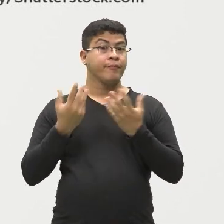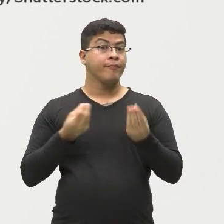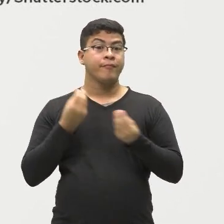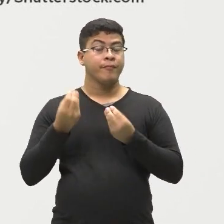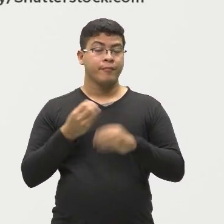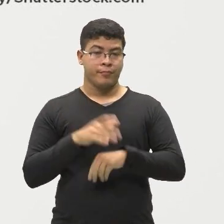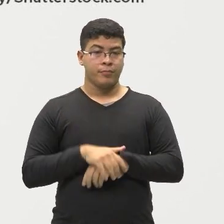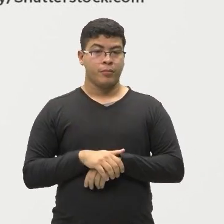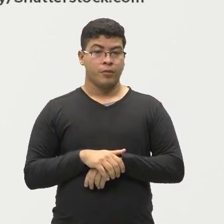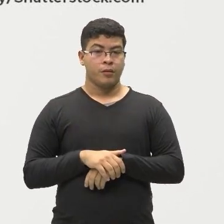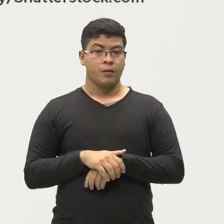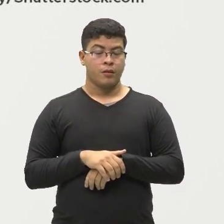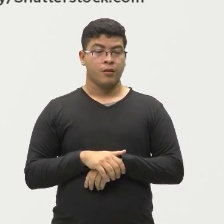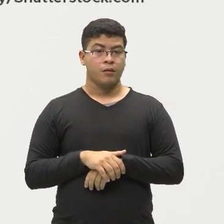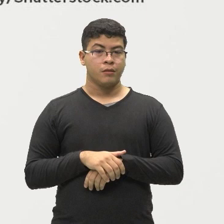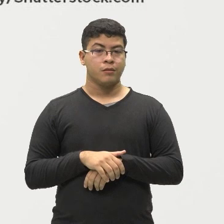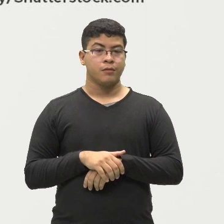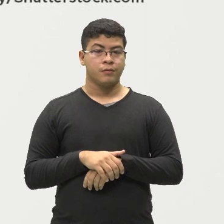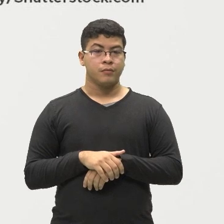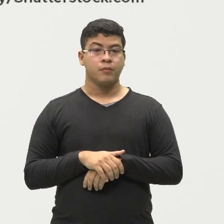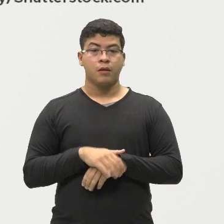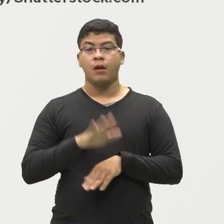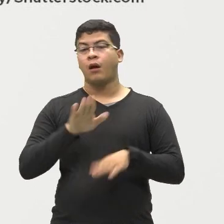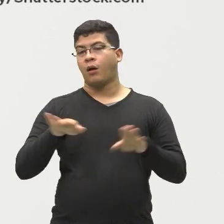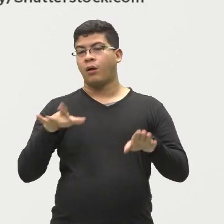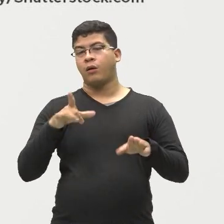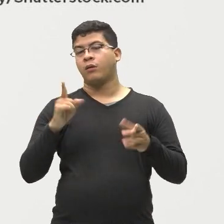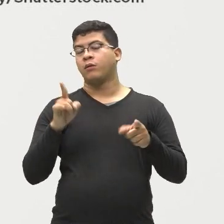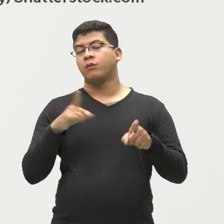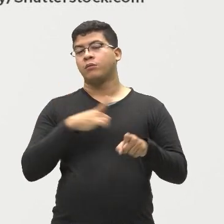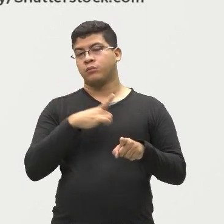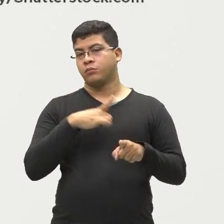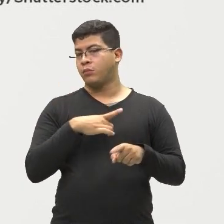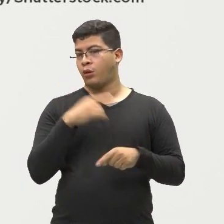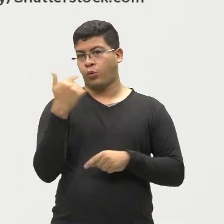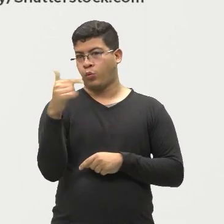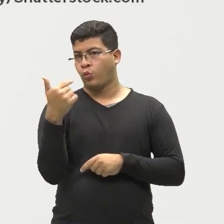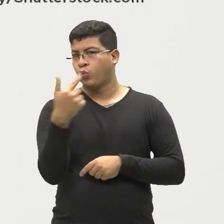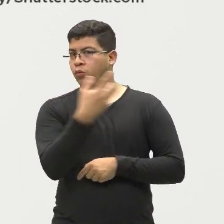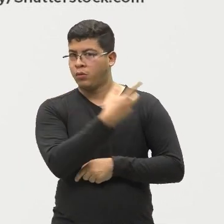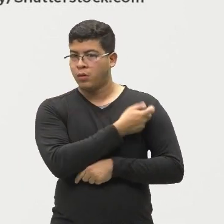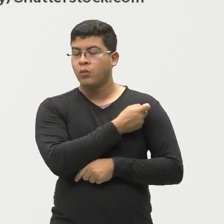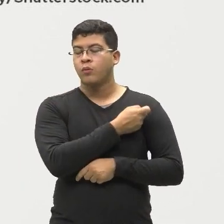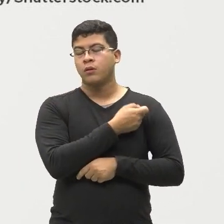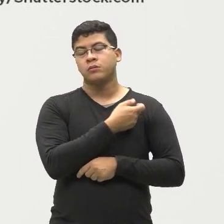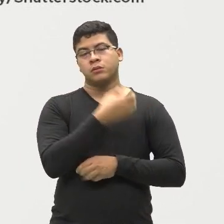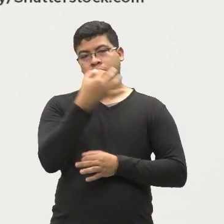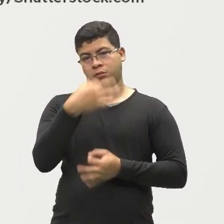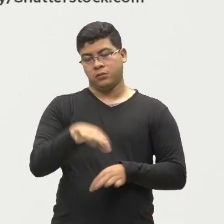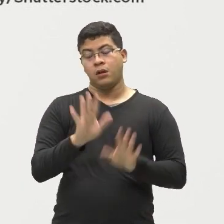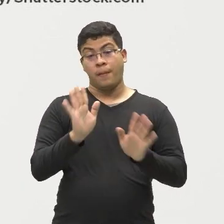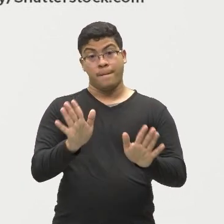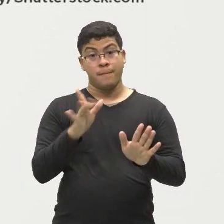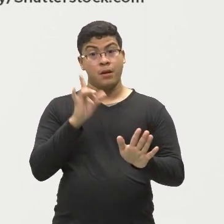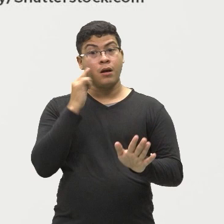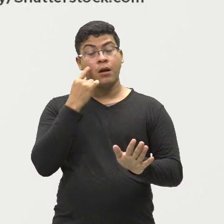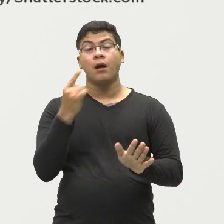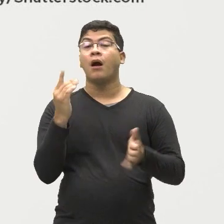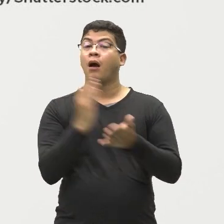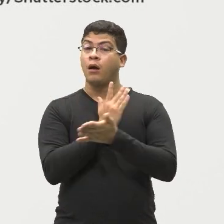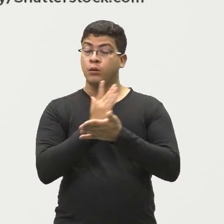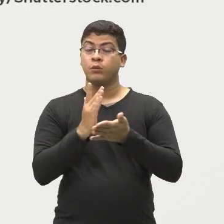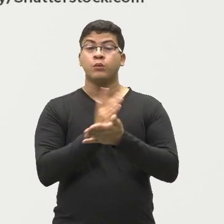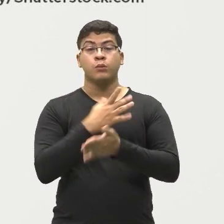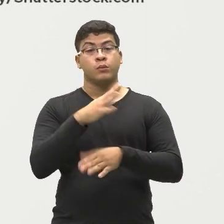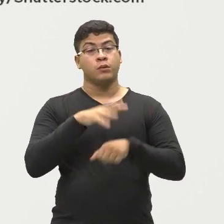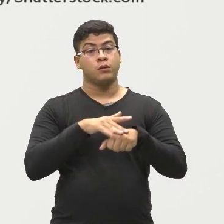Então, algumas dessas doenças, é claro que não possuem vacinas disponíveis, mas muitas doenças elas já